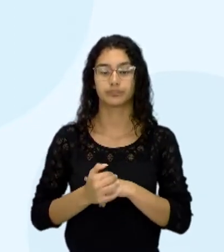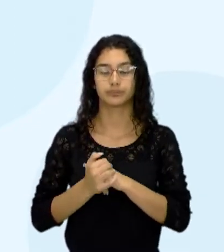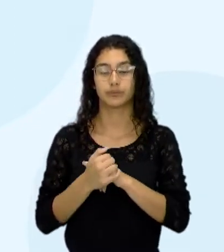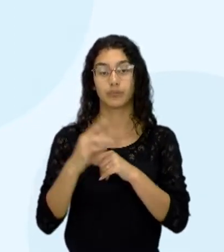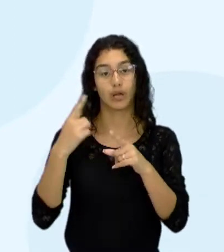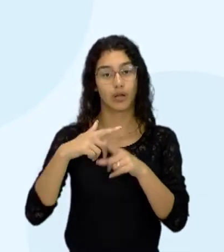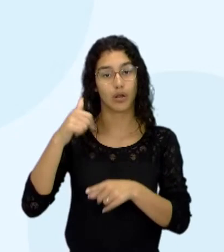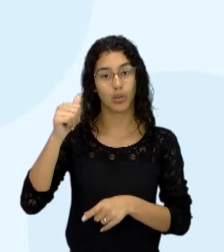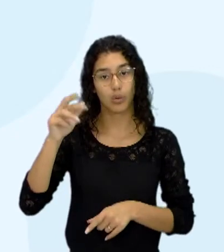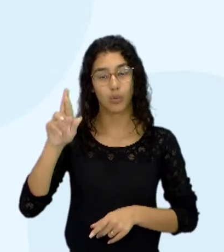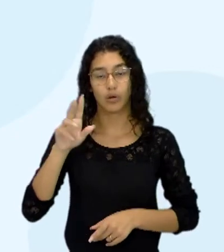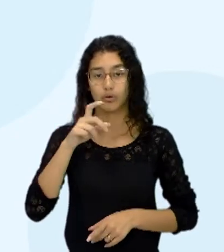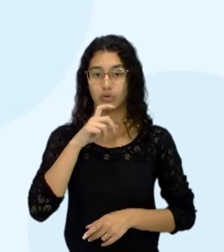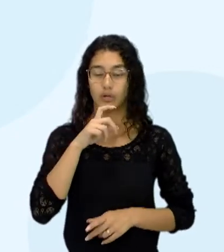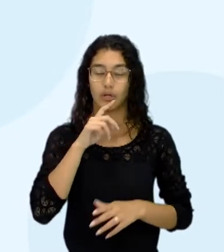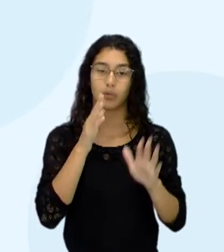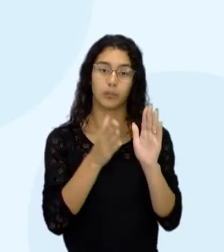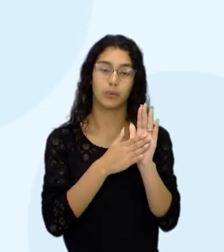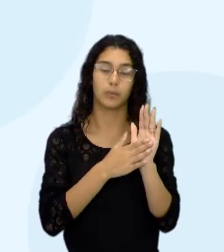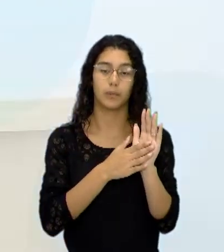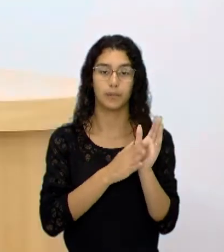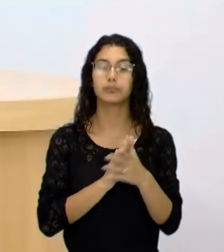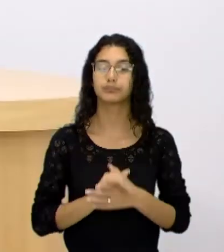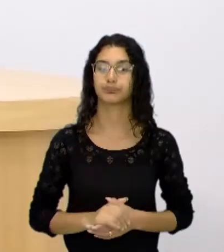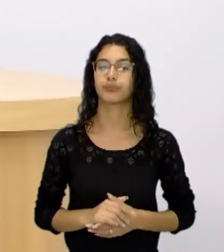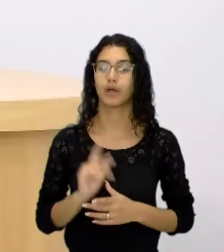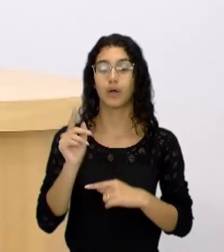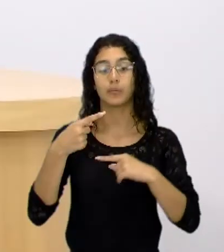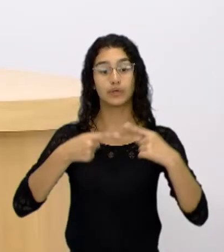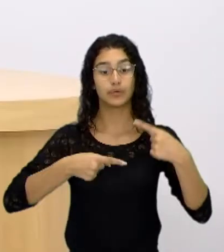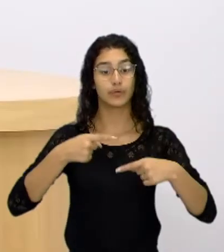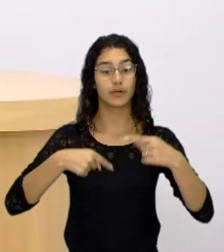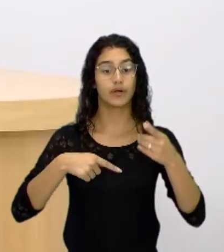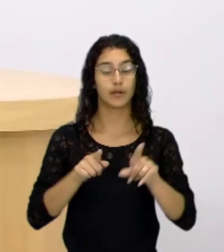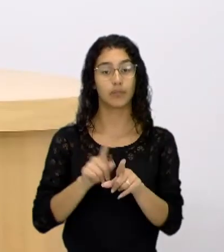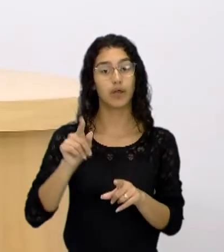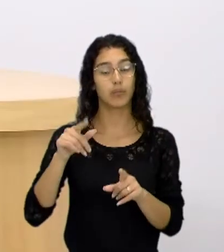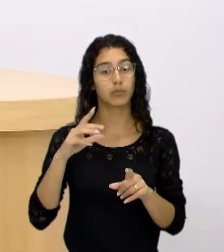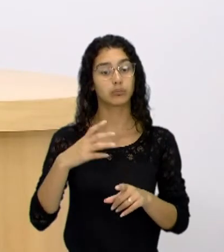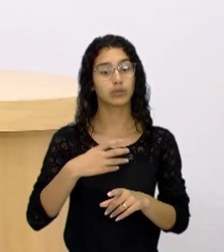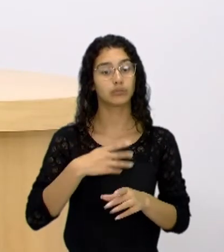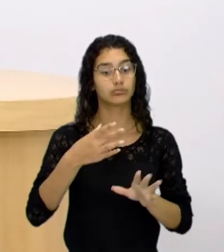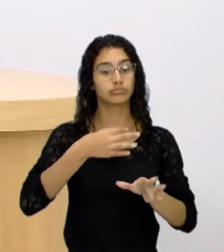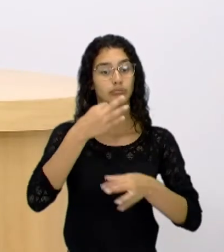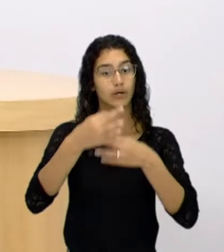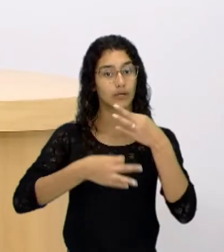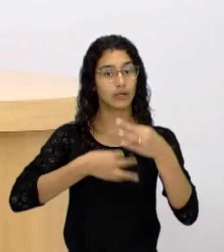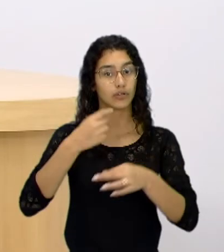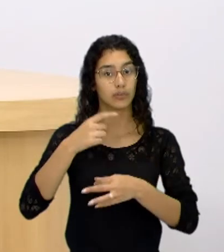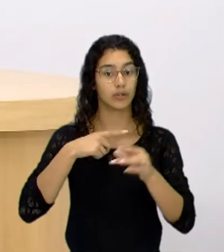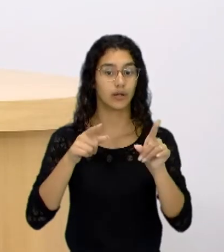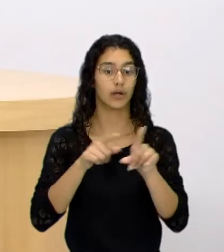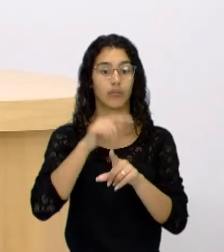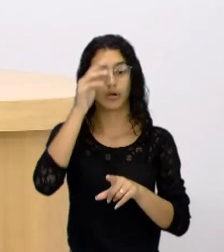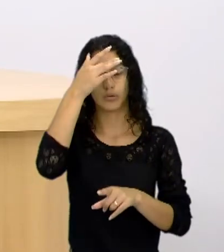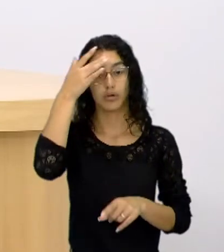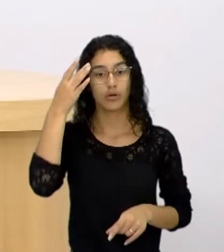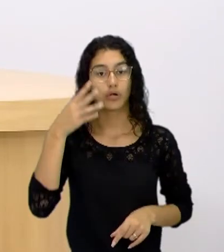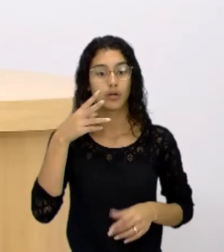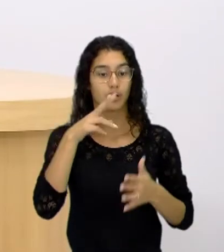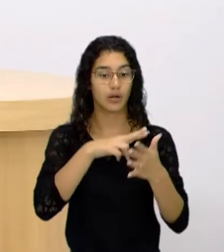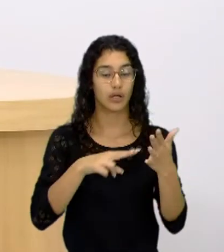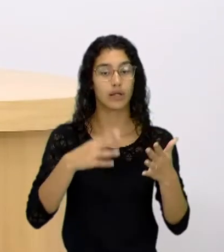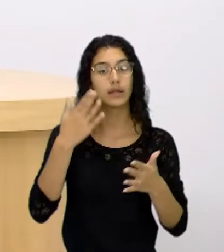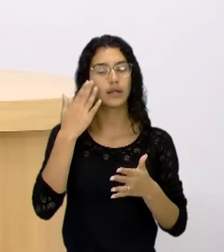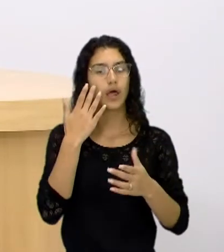ar-condicionado propicia. Então é uma questão, é uma discussão. E aí é uma abordagem crítica, né? As pessoas que leem meme, elas sabem que o